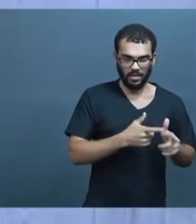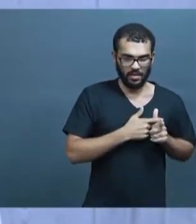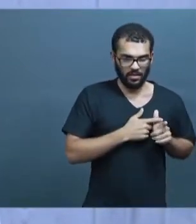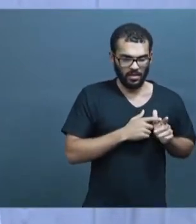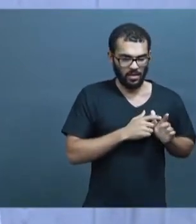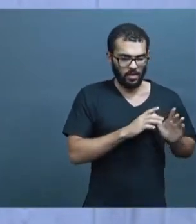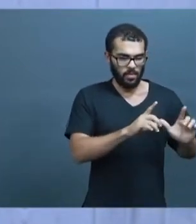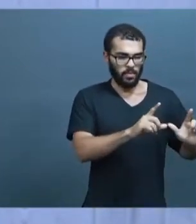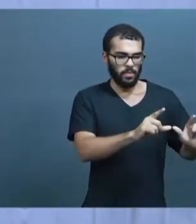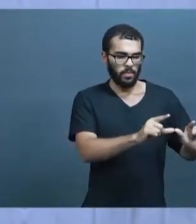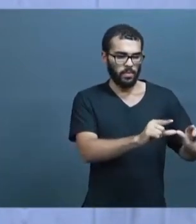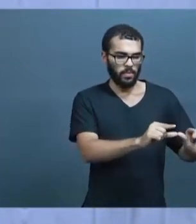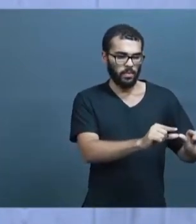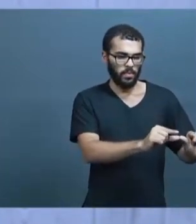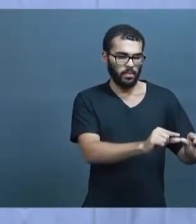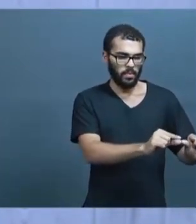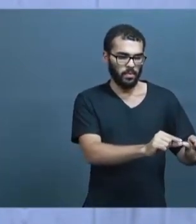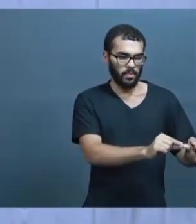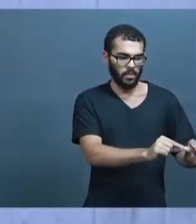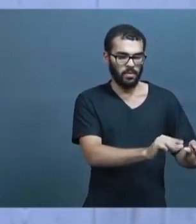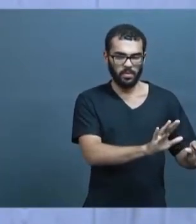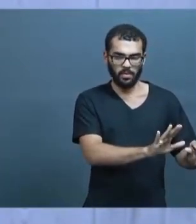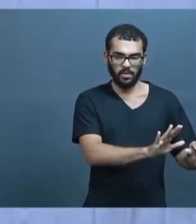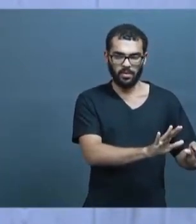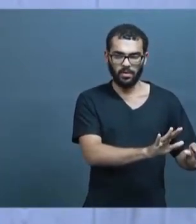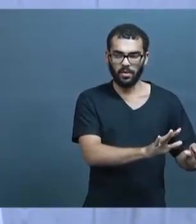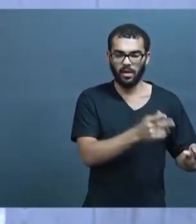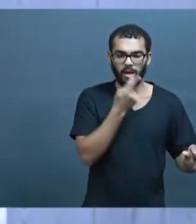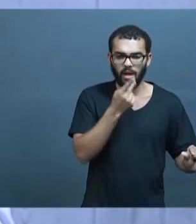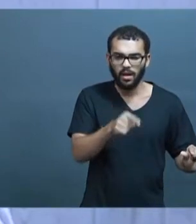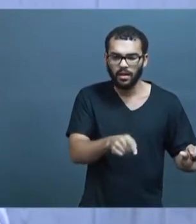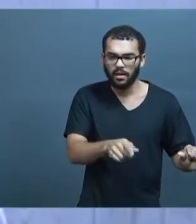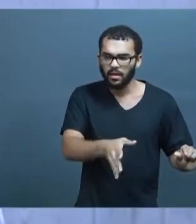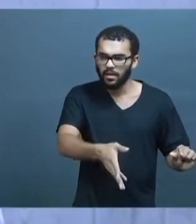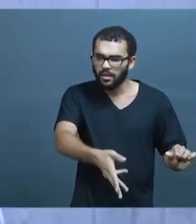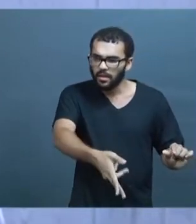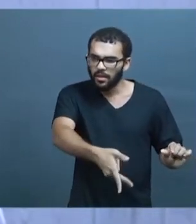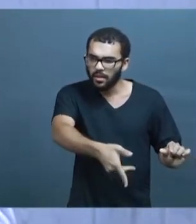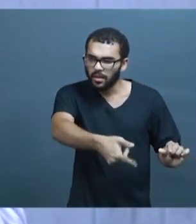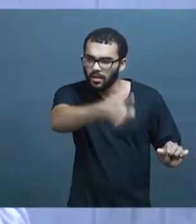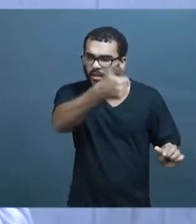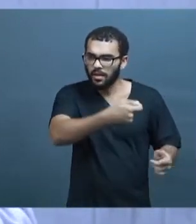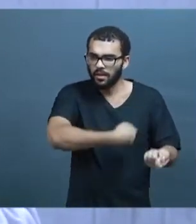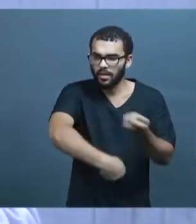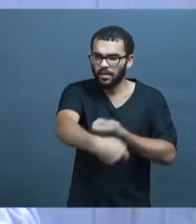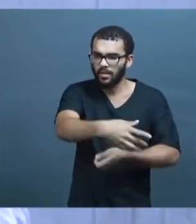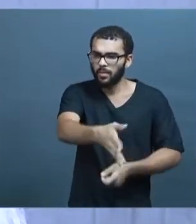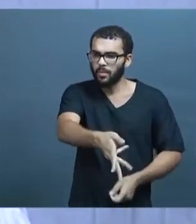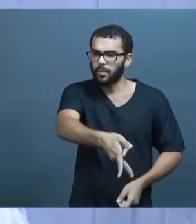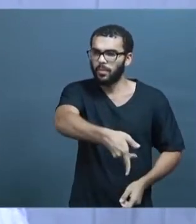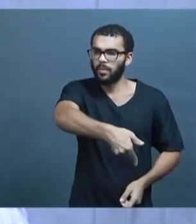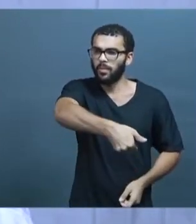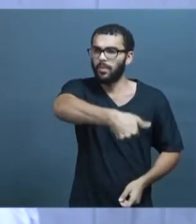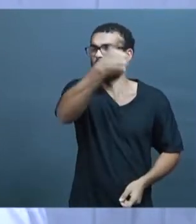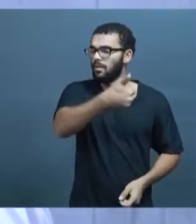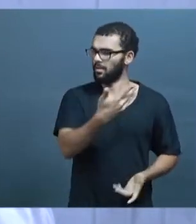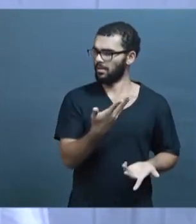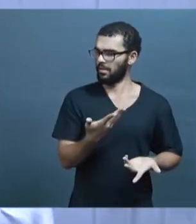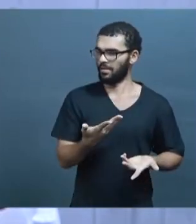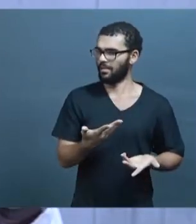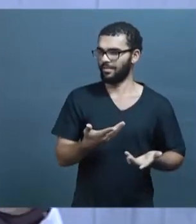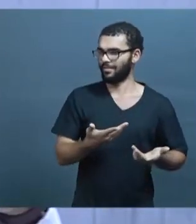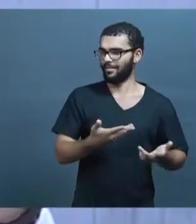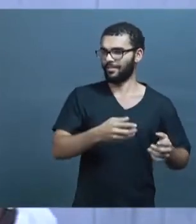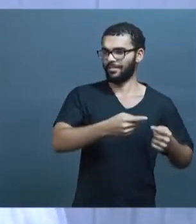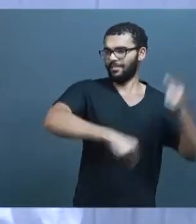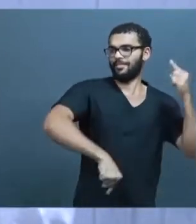não significa que a partir folga nas contas por gastar menos com a Previdência, não quer dizer que a partir de amanhã teremos todas as virtudes e o nosso orçamento